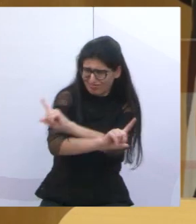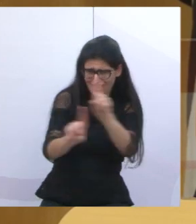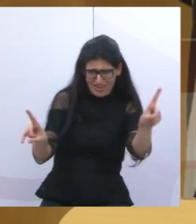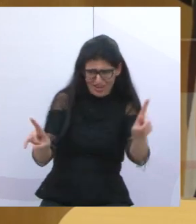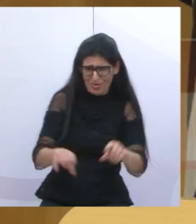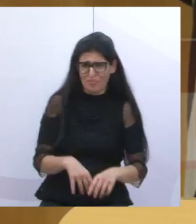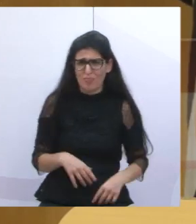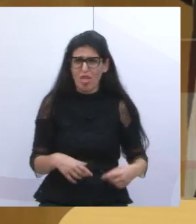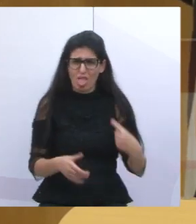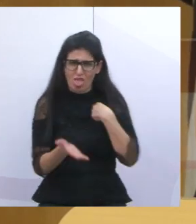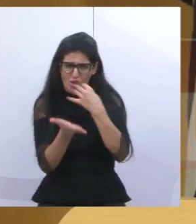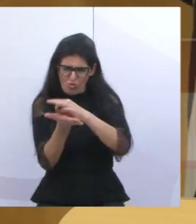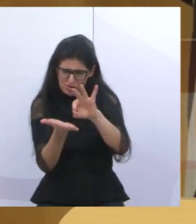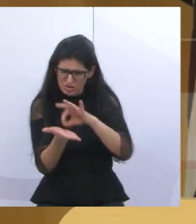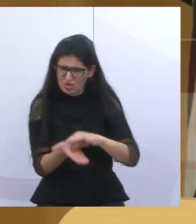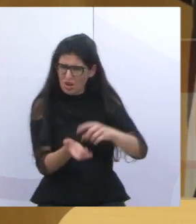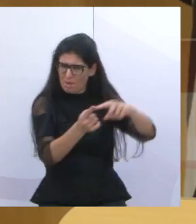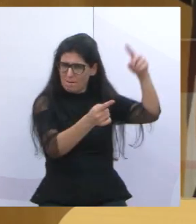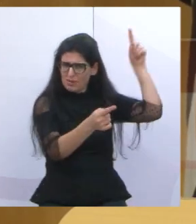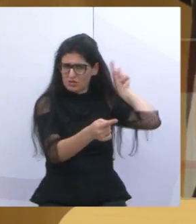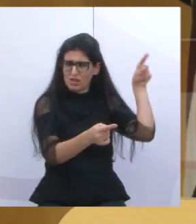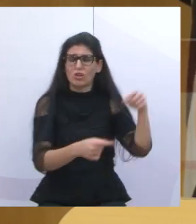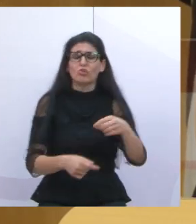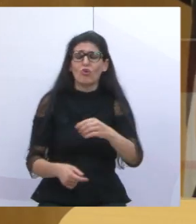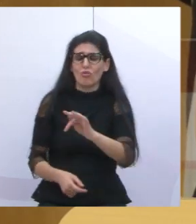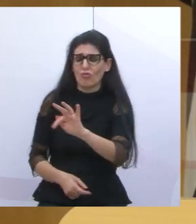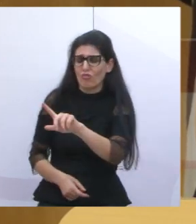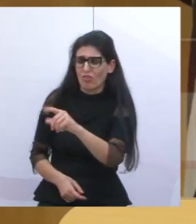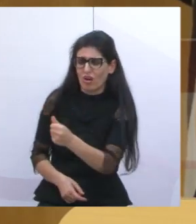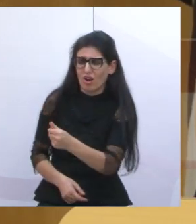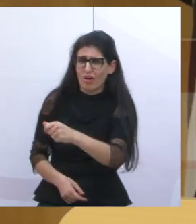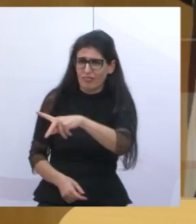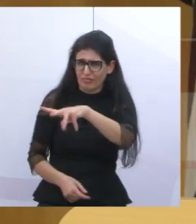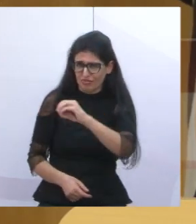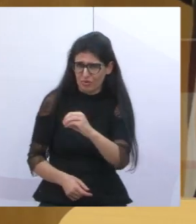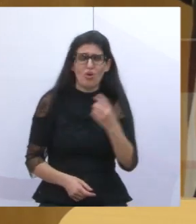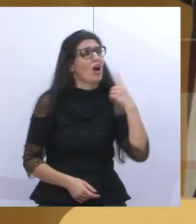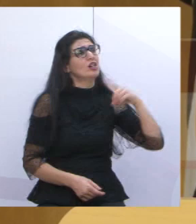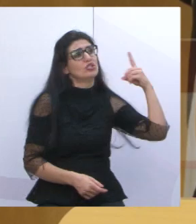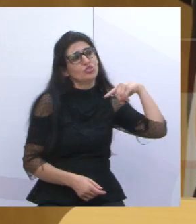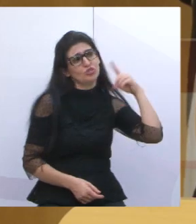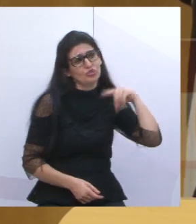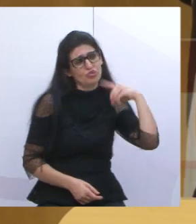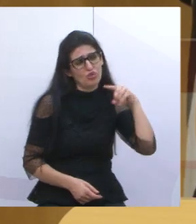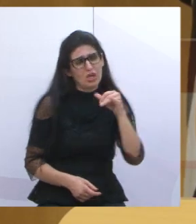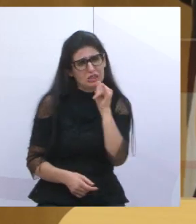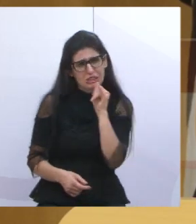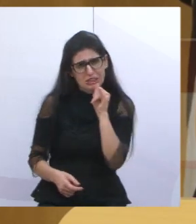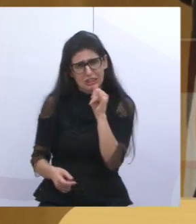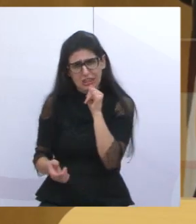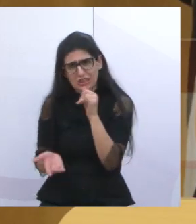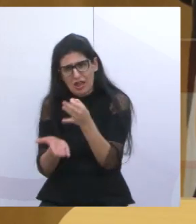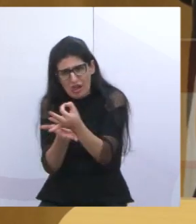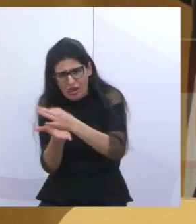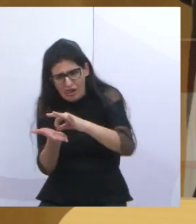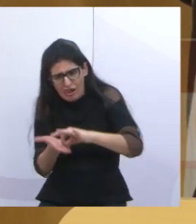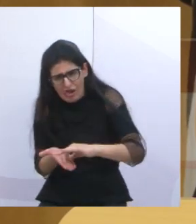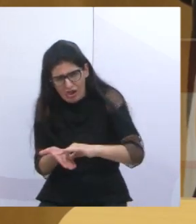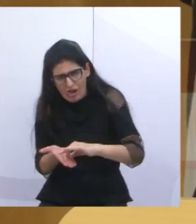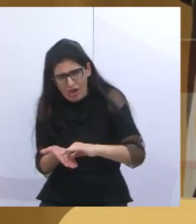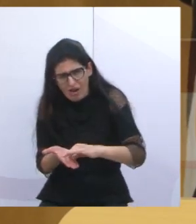O Flavinho, que é advogado aqui, se assinar, será que consegue pegar de